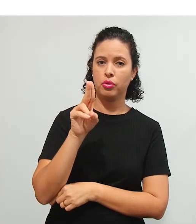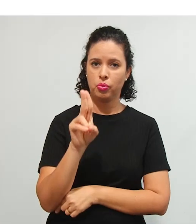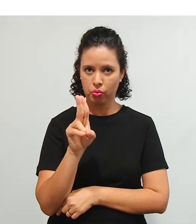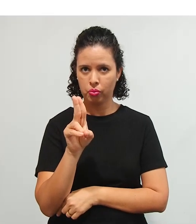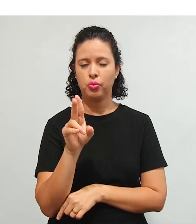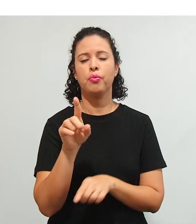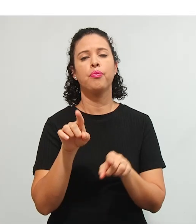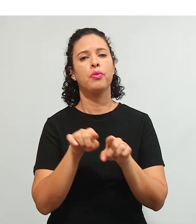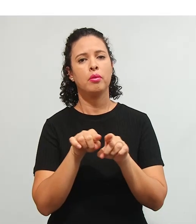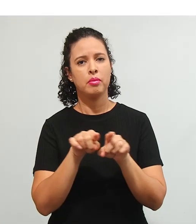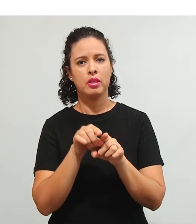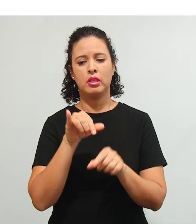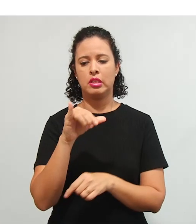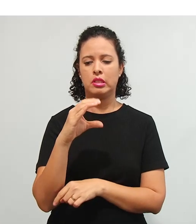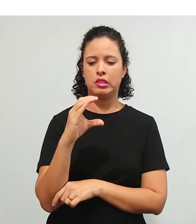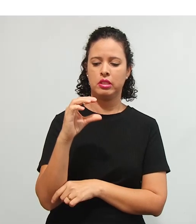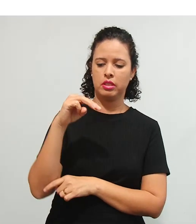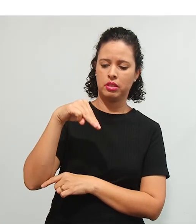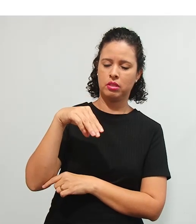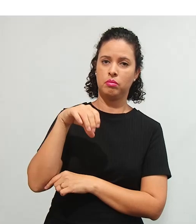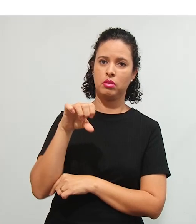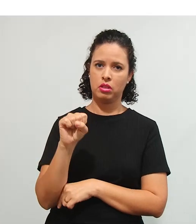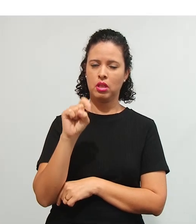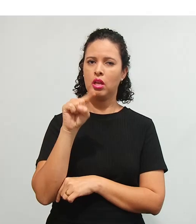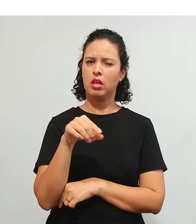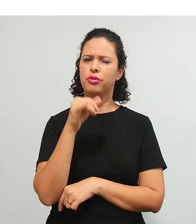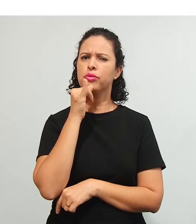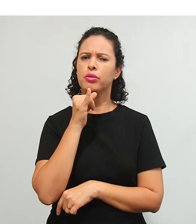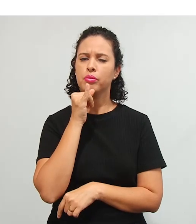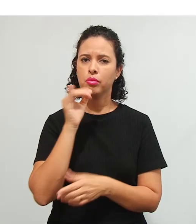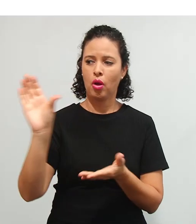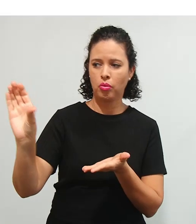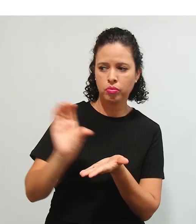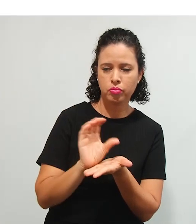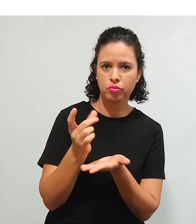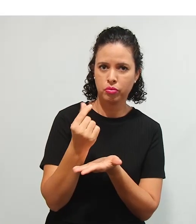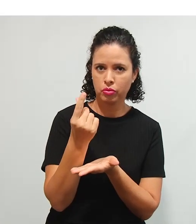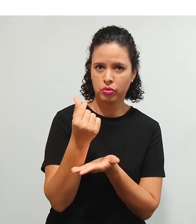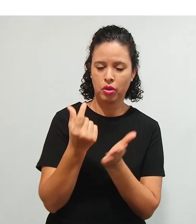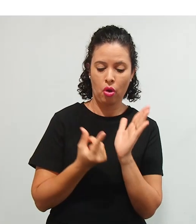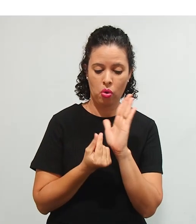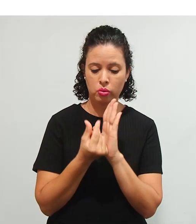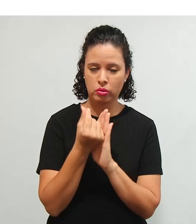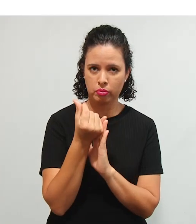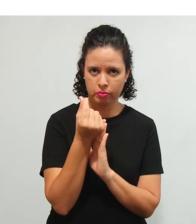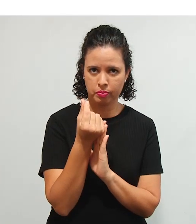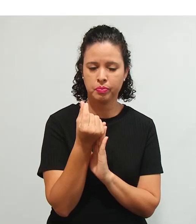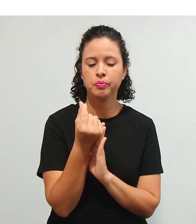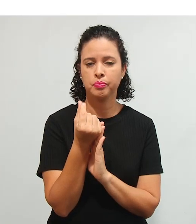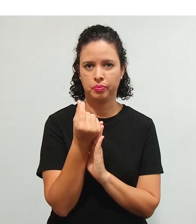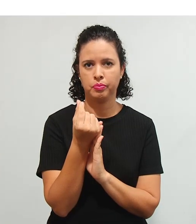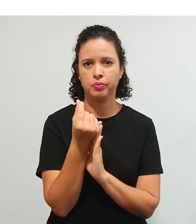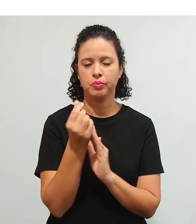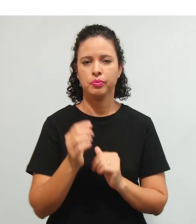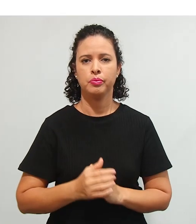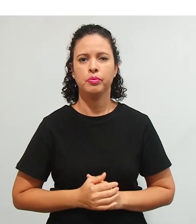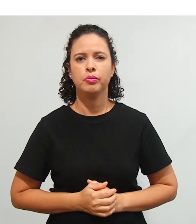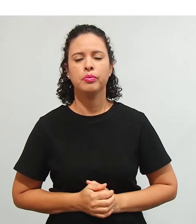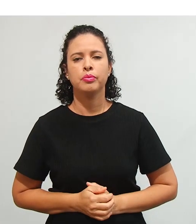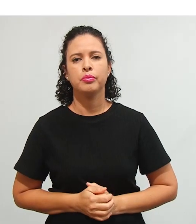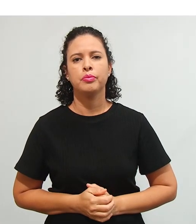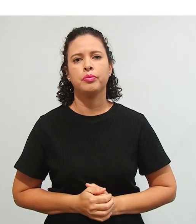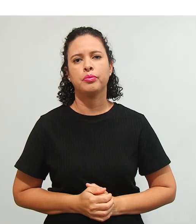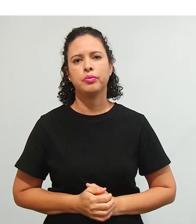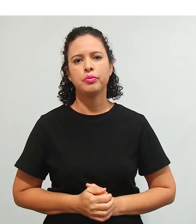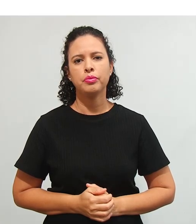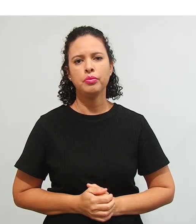ICMS. Então, são exemplos de receitas orçamentárias. Bom, vamos